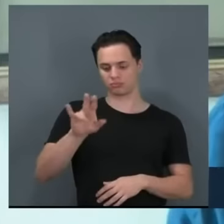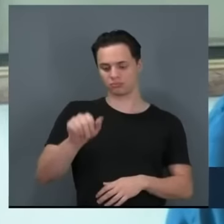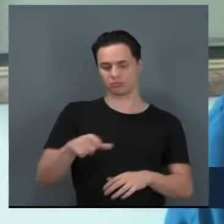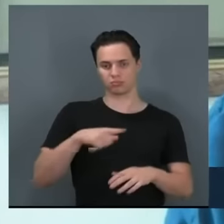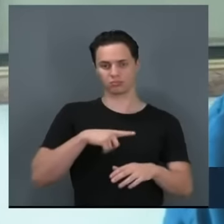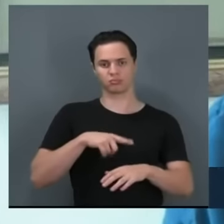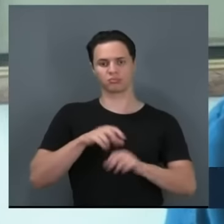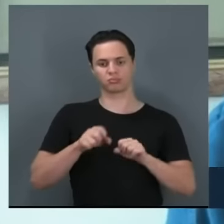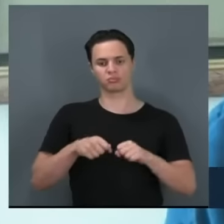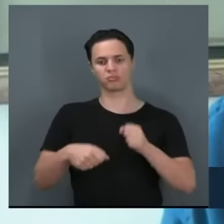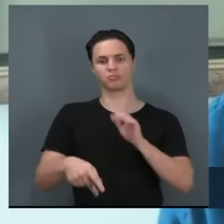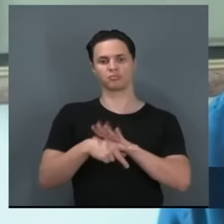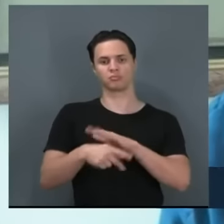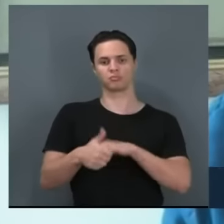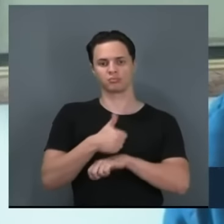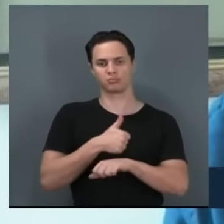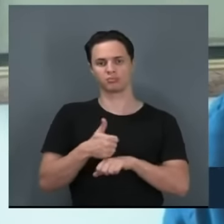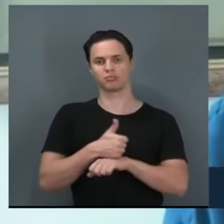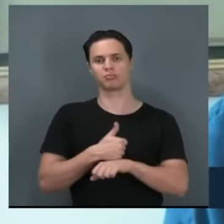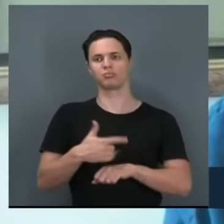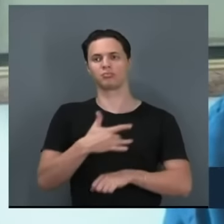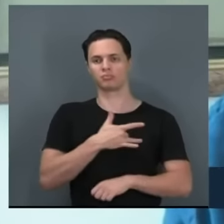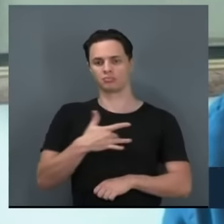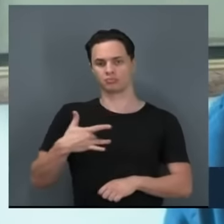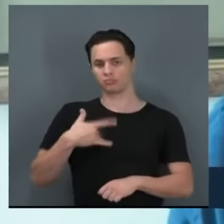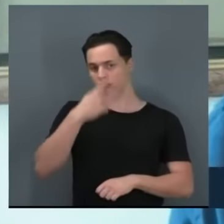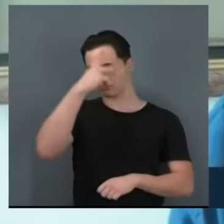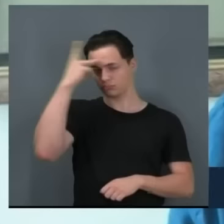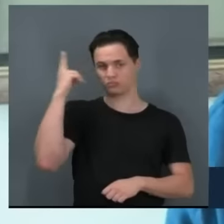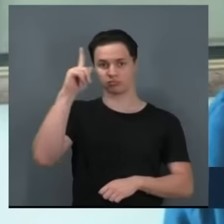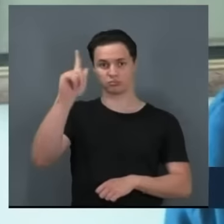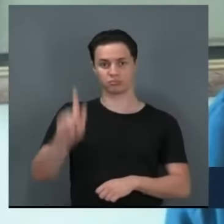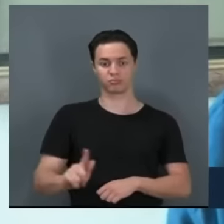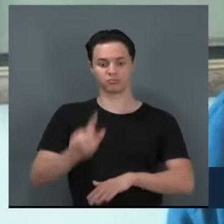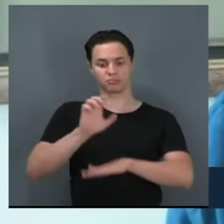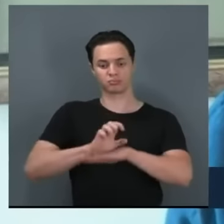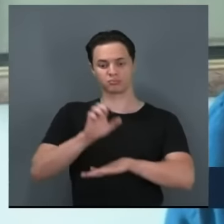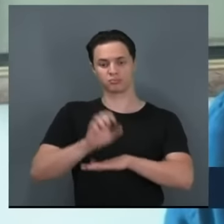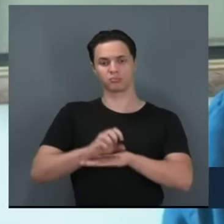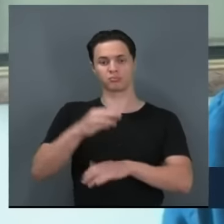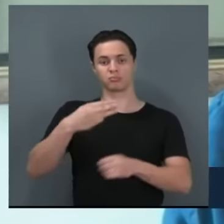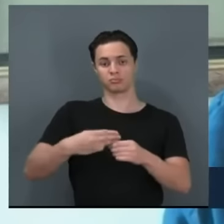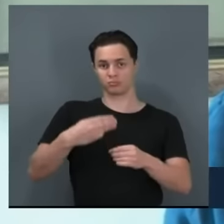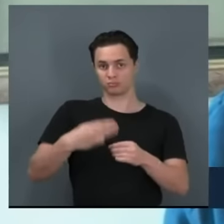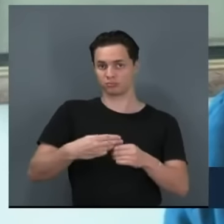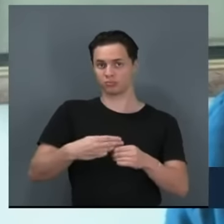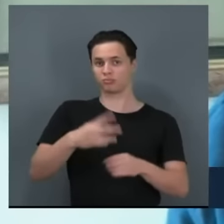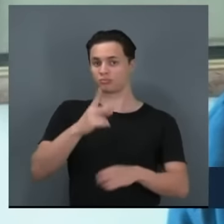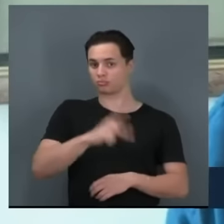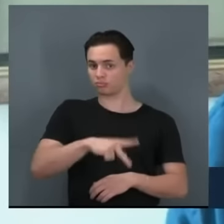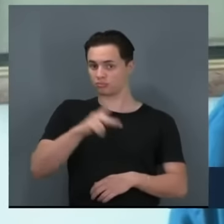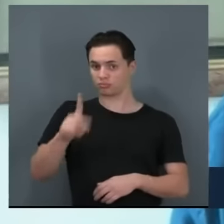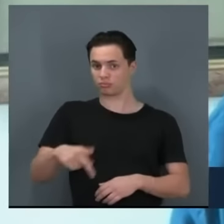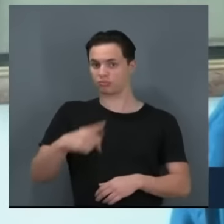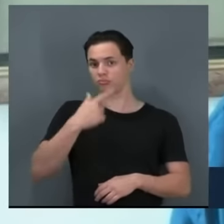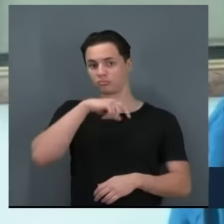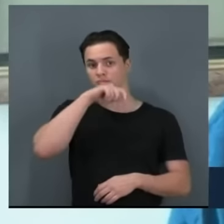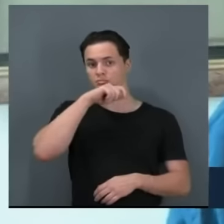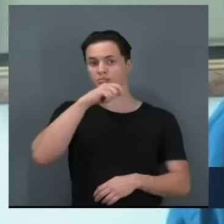dos profissionais da saúde, dos gestores estaduais e municipais, dos professores, dos pais que